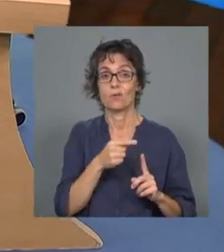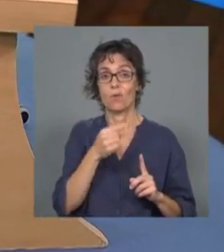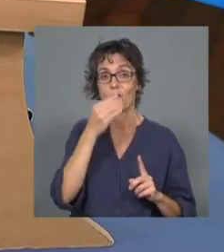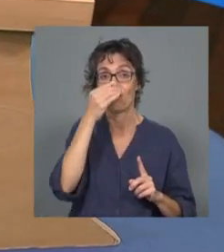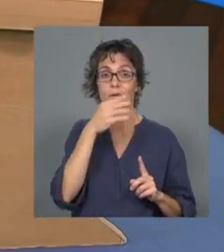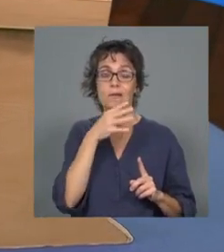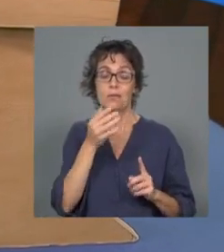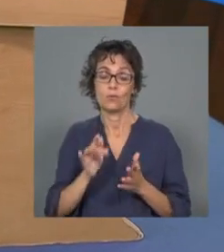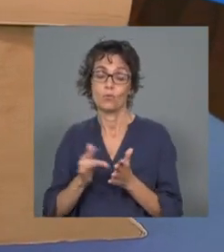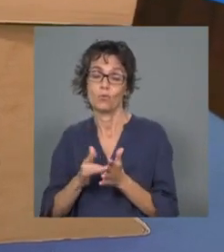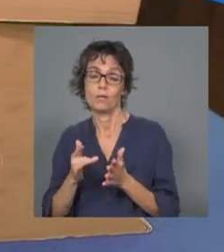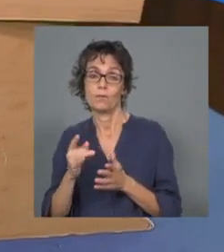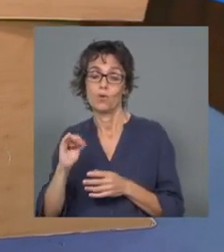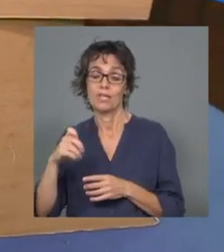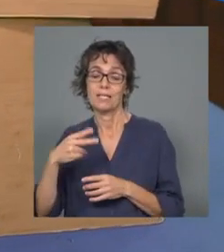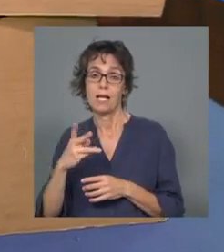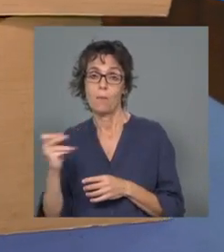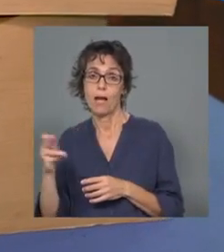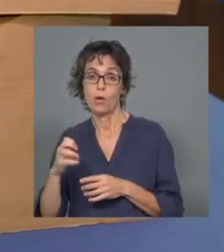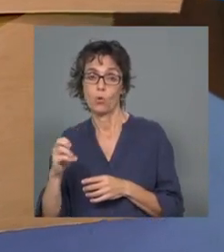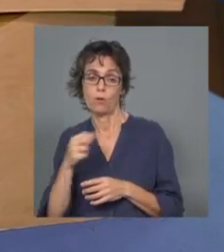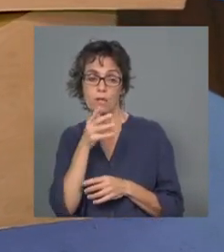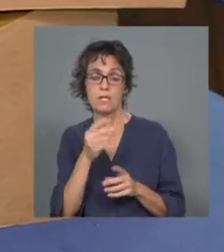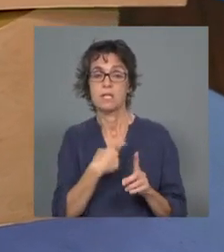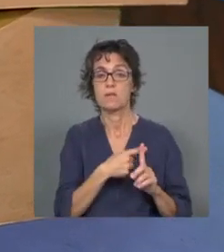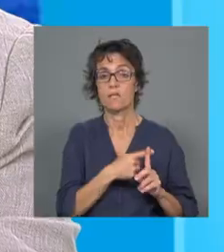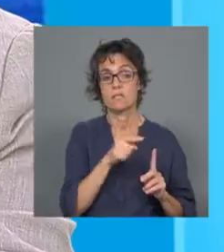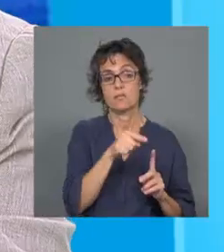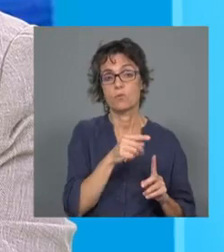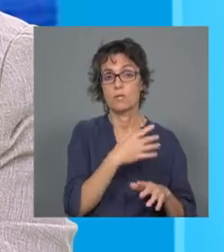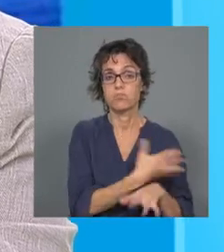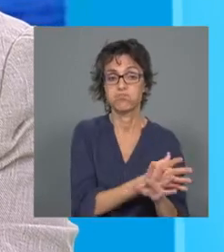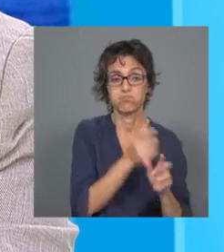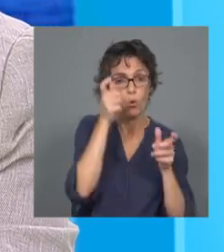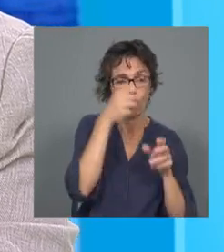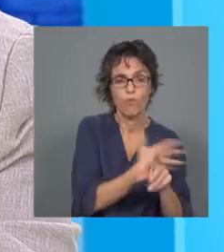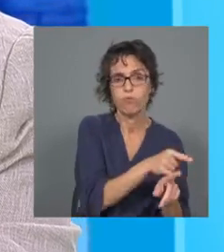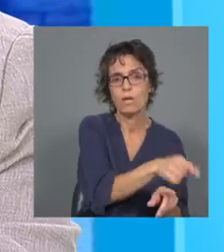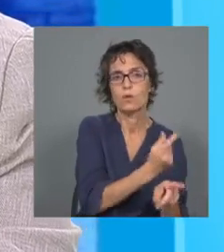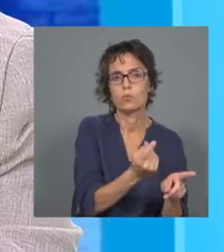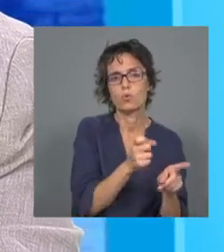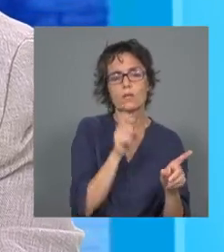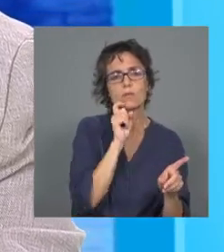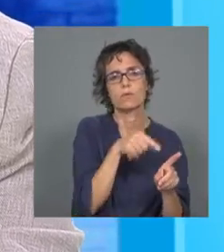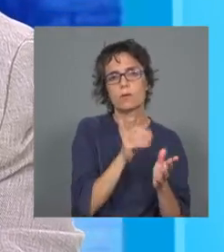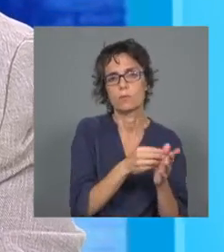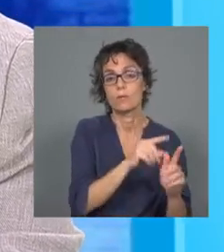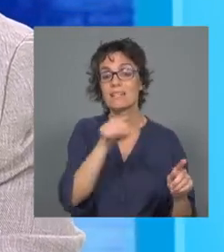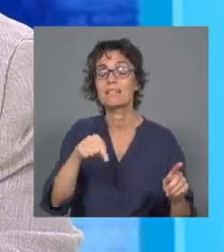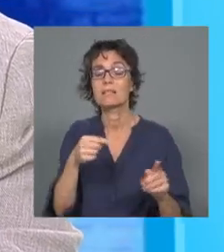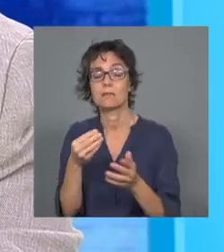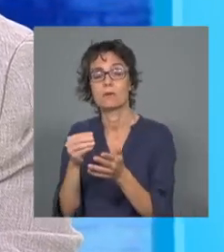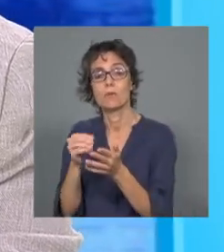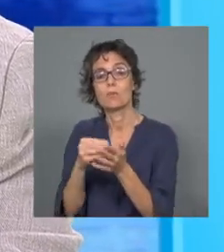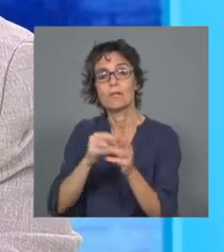pobreza. Que estamos a falar da necessidade de sobriedade de vida e, em última instância, uma ideia que é absolutamente